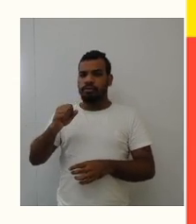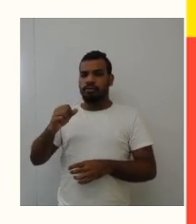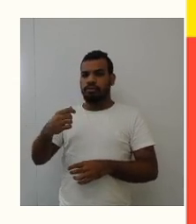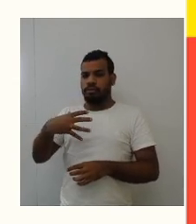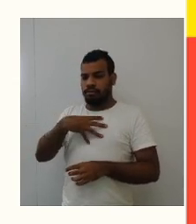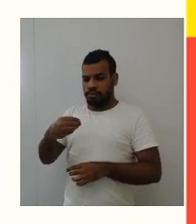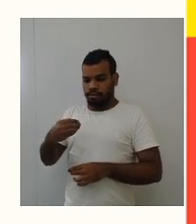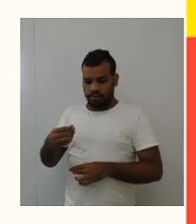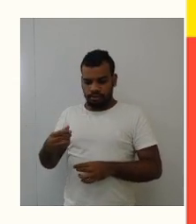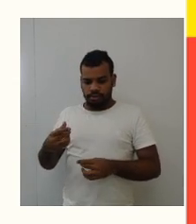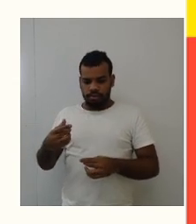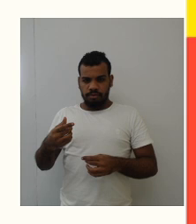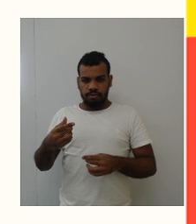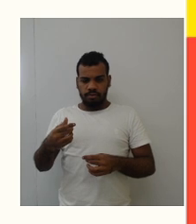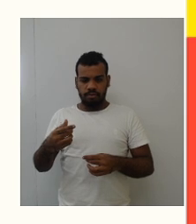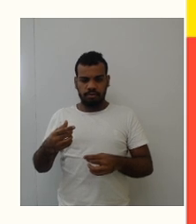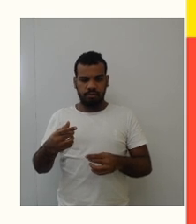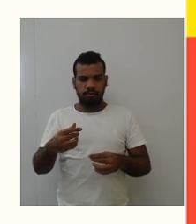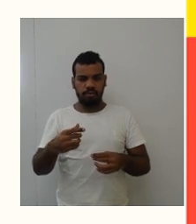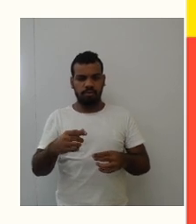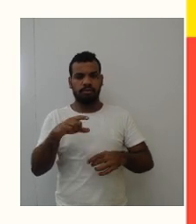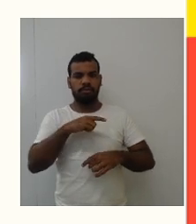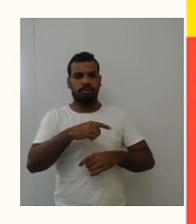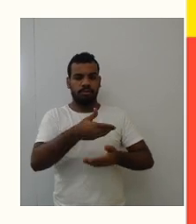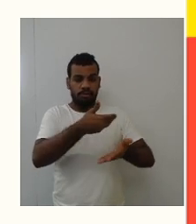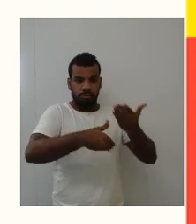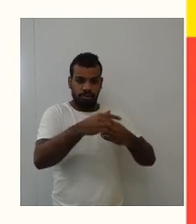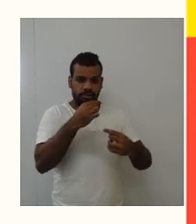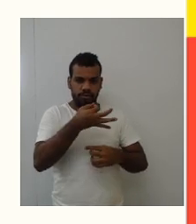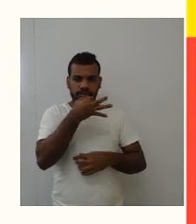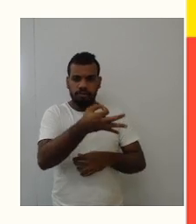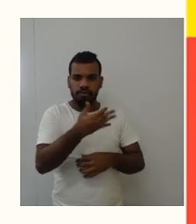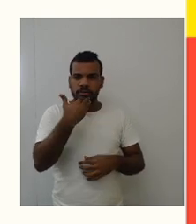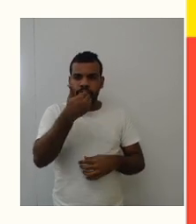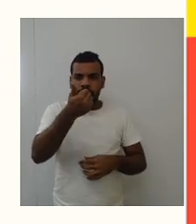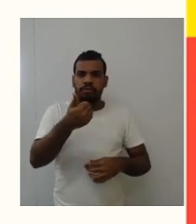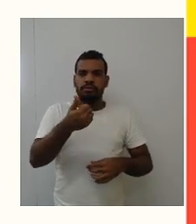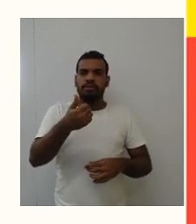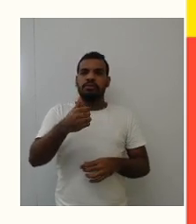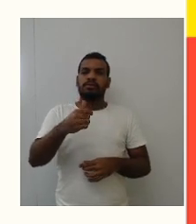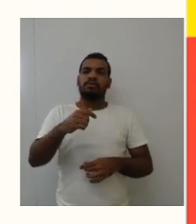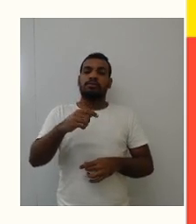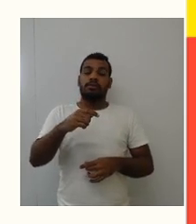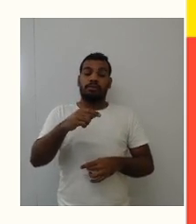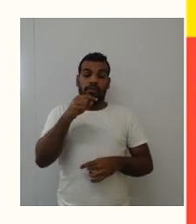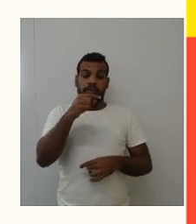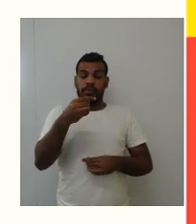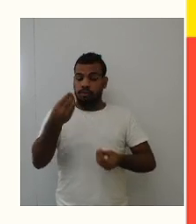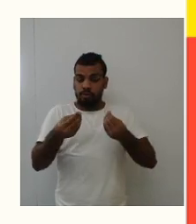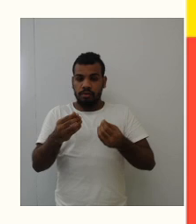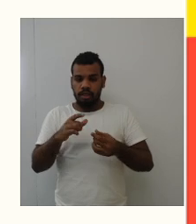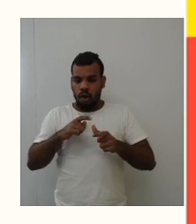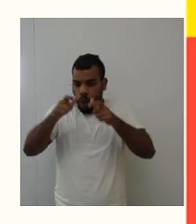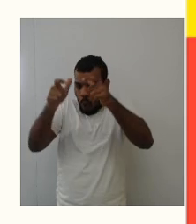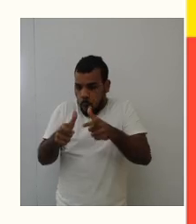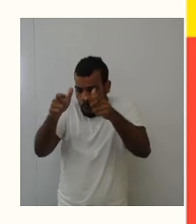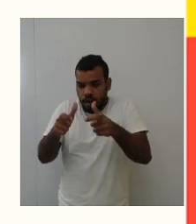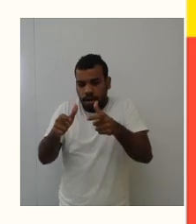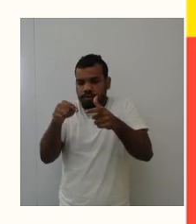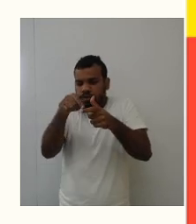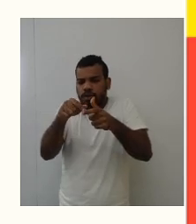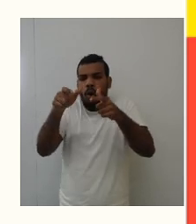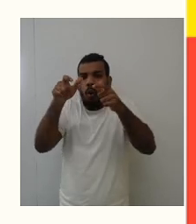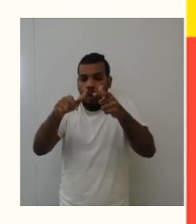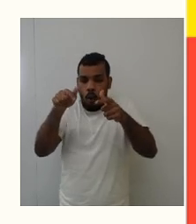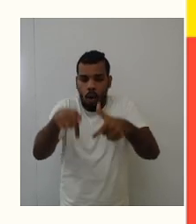aos filhos, onde estes pudessem opinar mais. E a gente vê que esse onde, ele não expressa uma ideia de lugar, né? Assim, ele tem